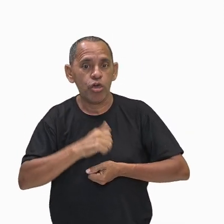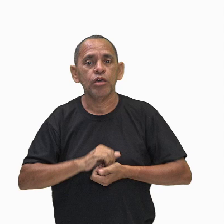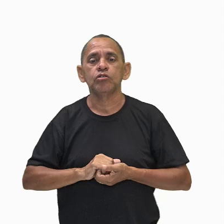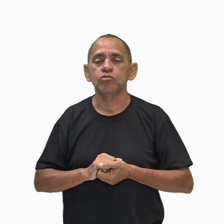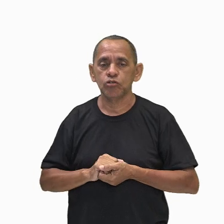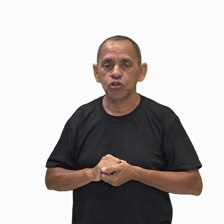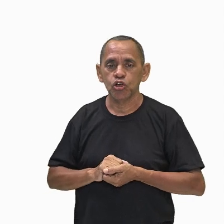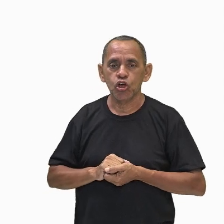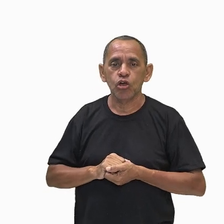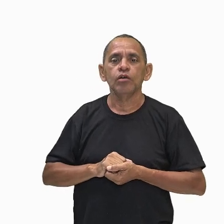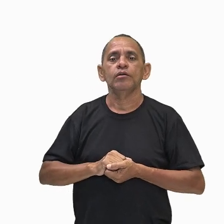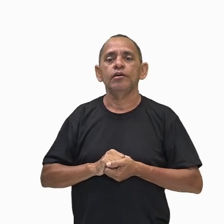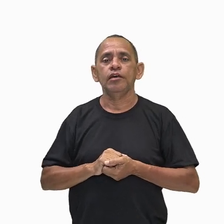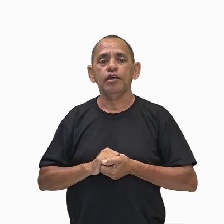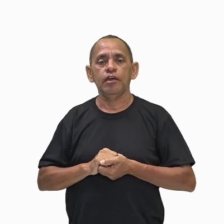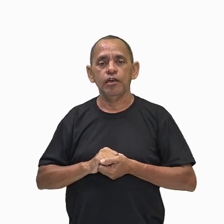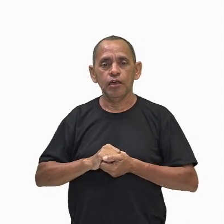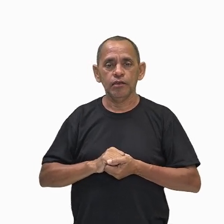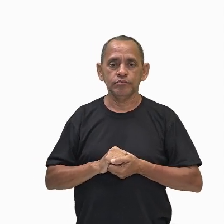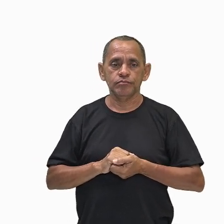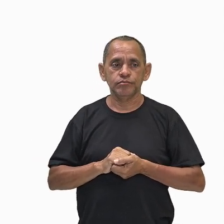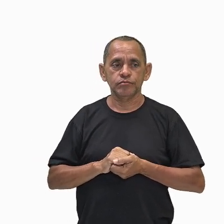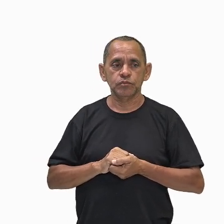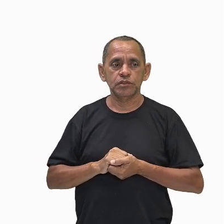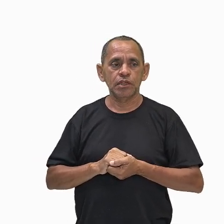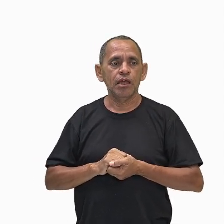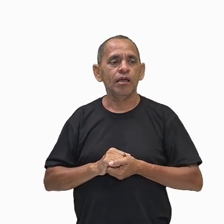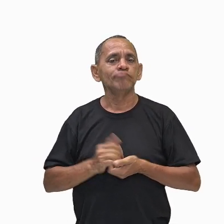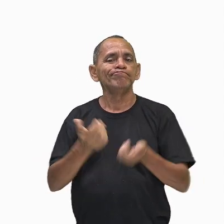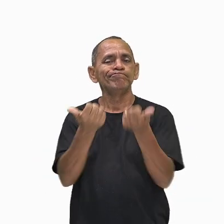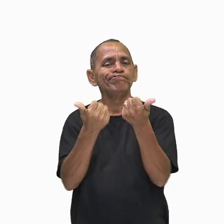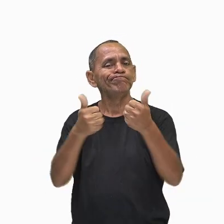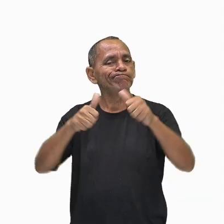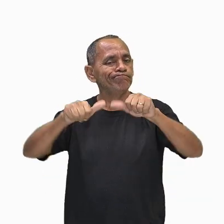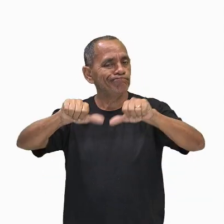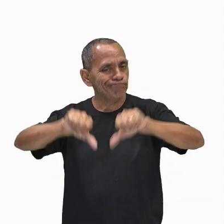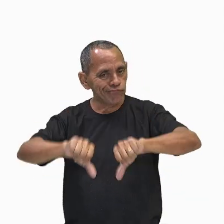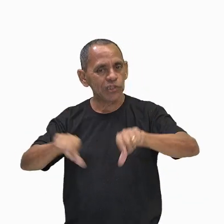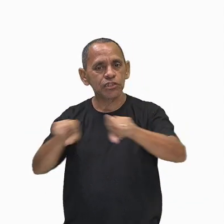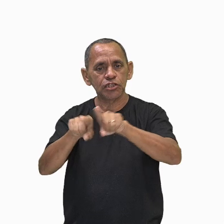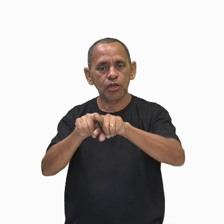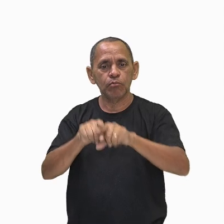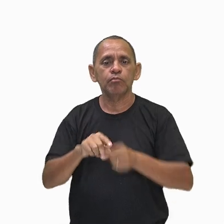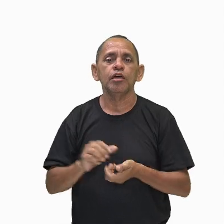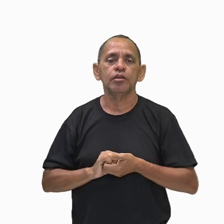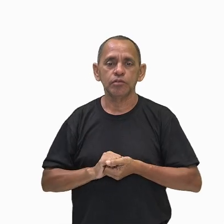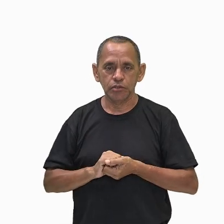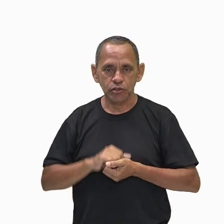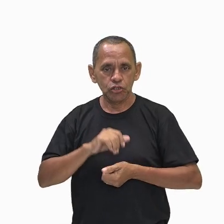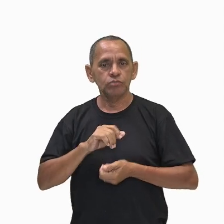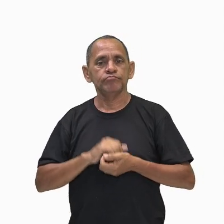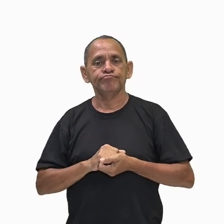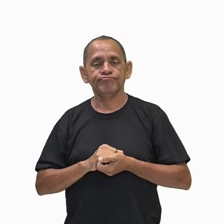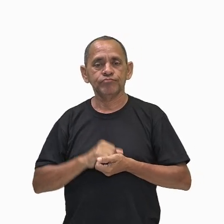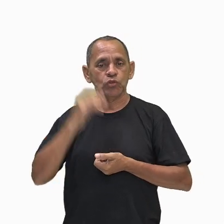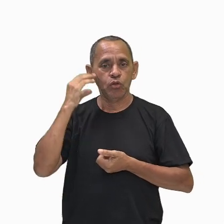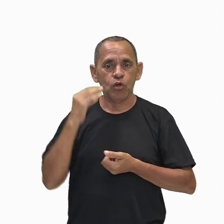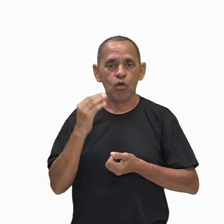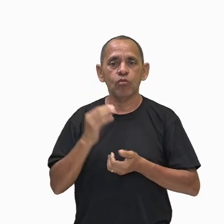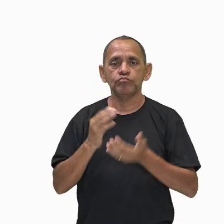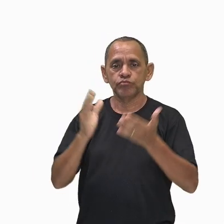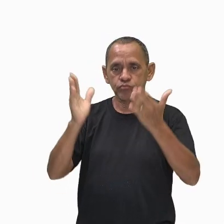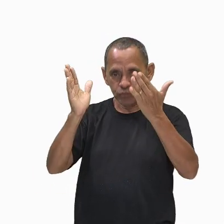impopular. Então, acontecimentos que comprometeram a popularidade de Dom Pedro I, nós temos aí, primeiro, o fechamento, então, da